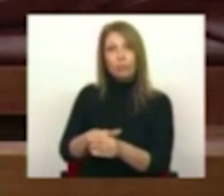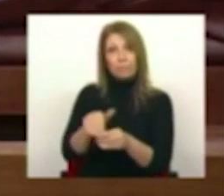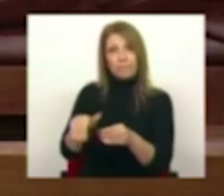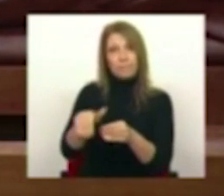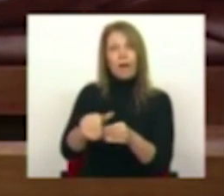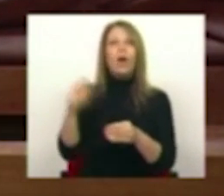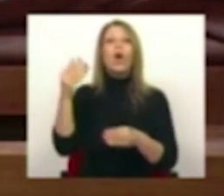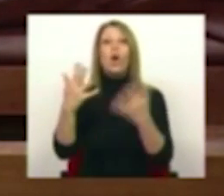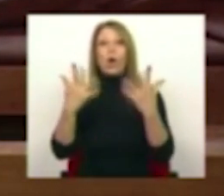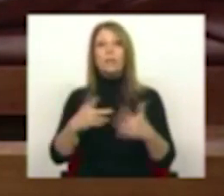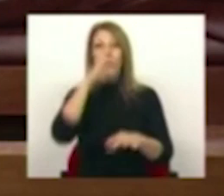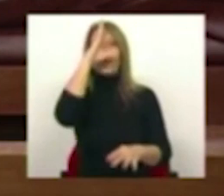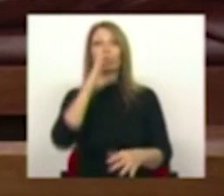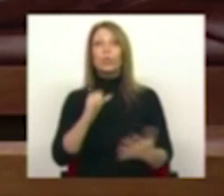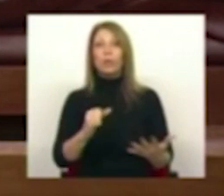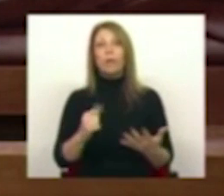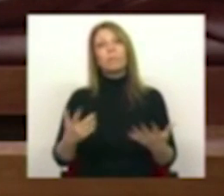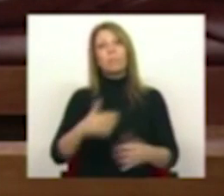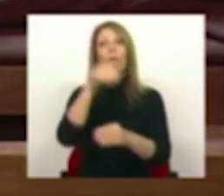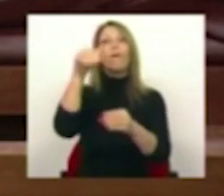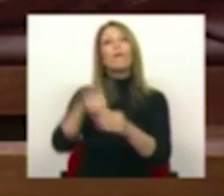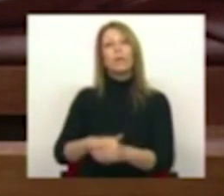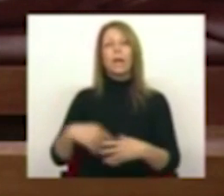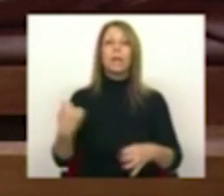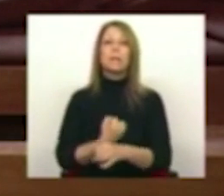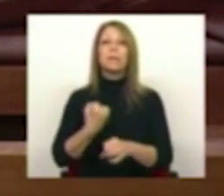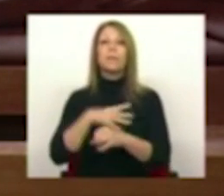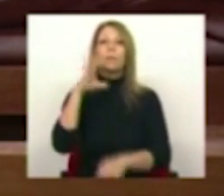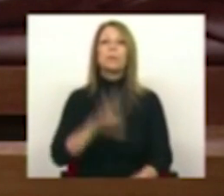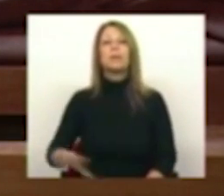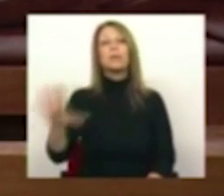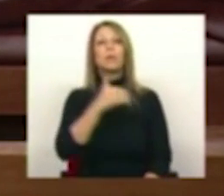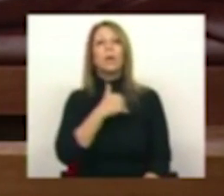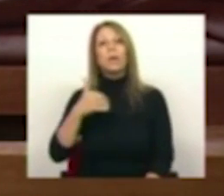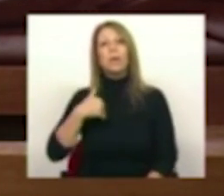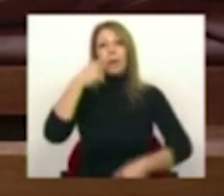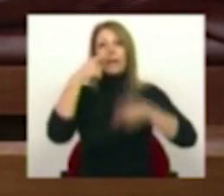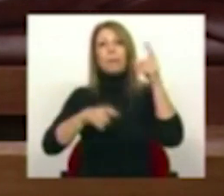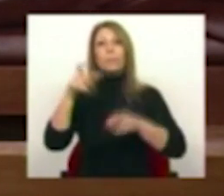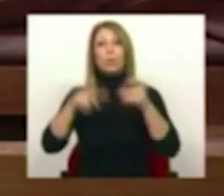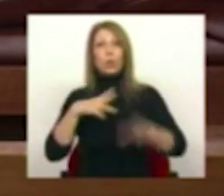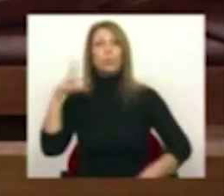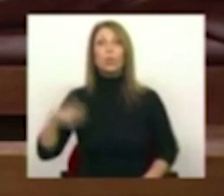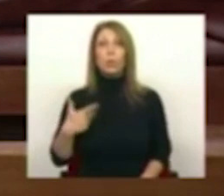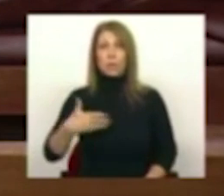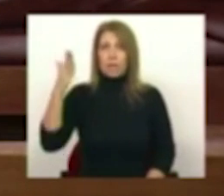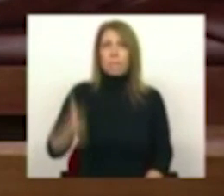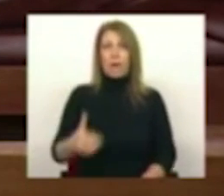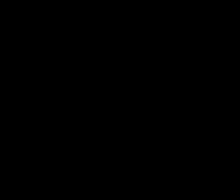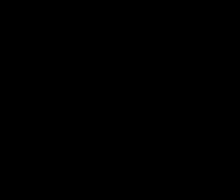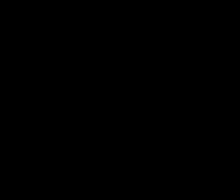Estado, estamos a votar pelo Serviço Nacional de Saúde. Os portugueses merecem este